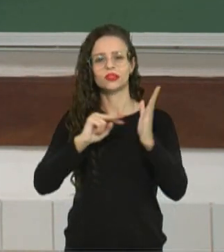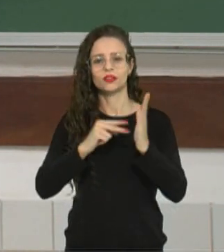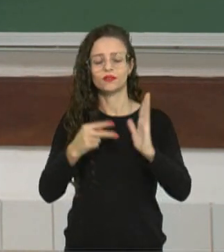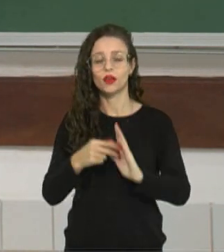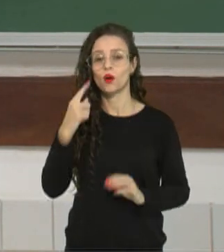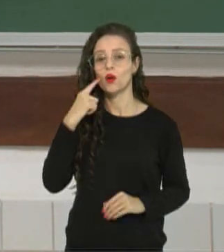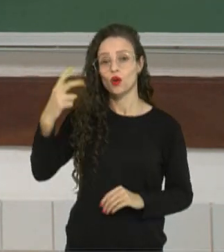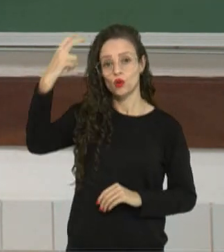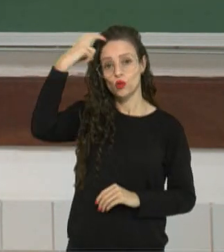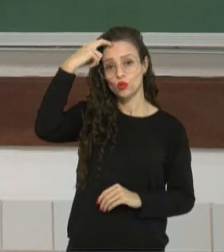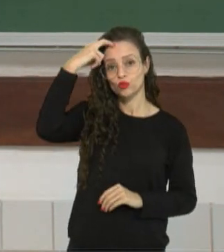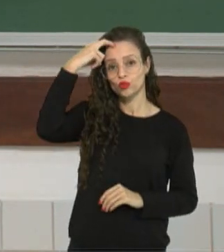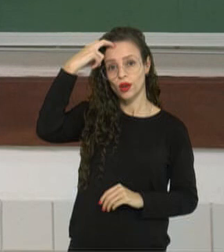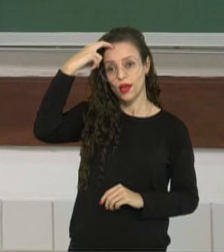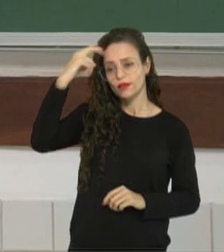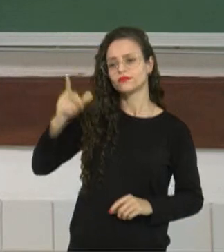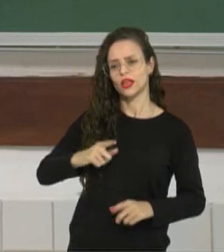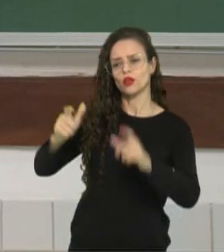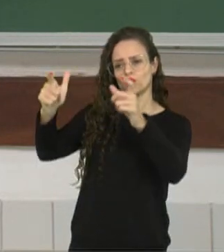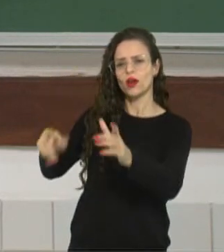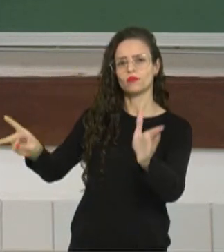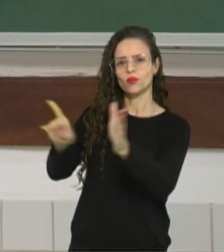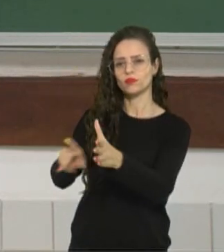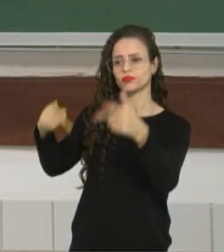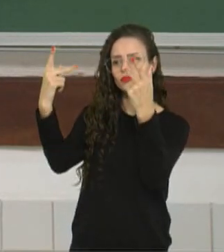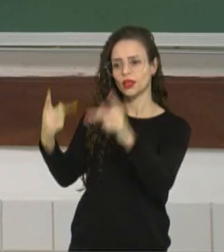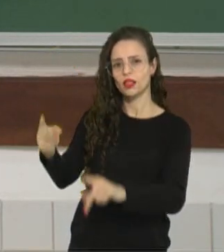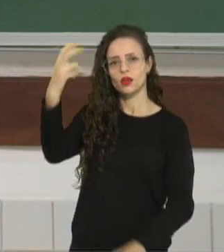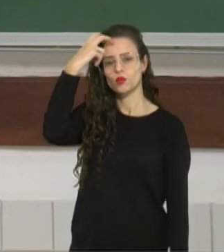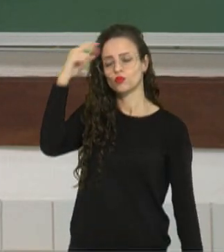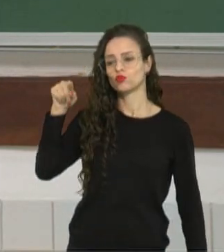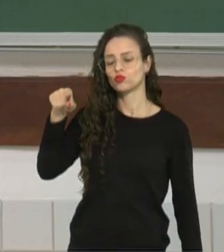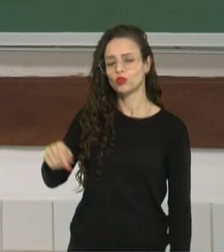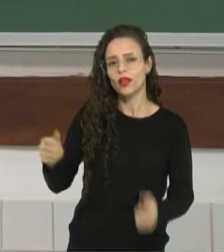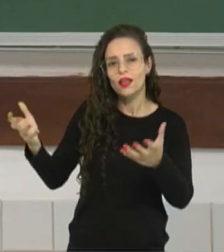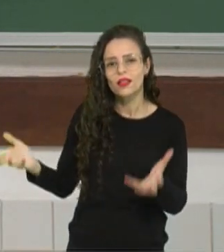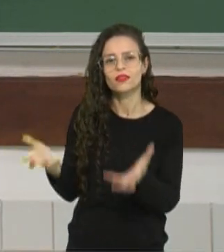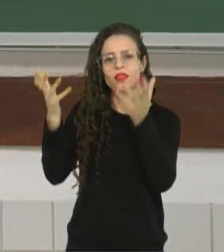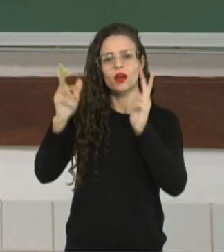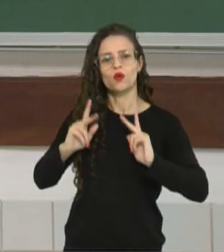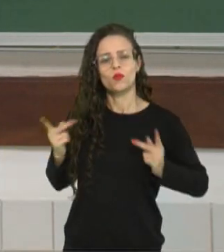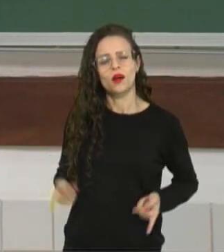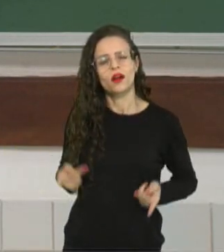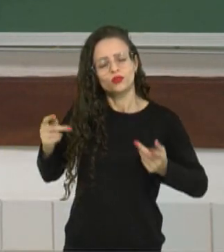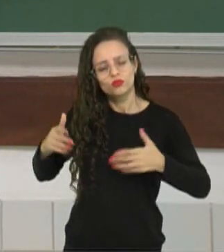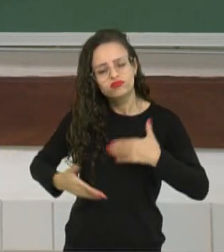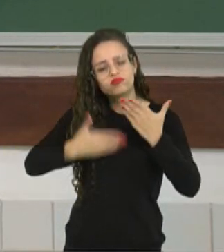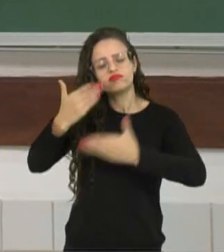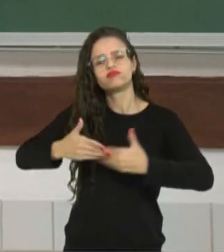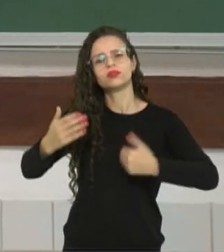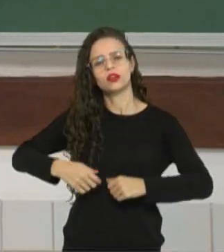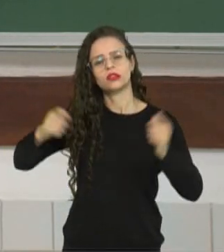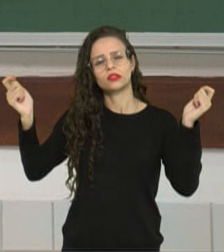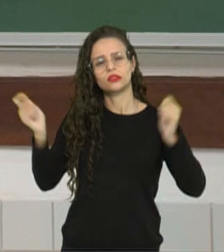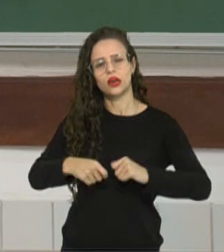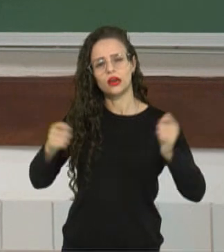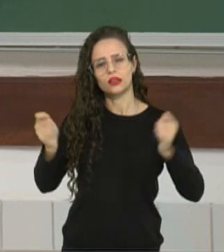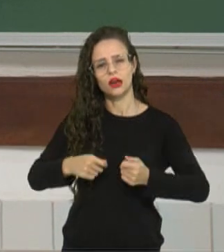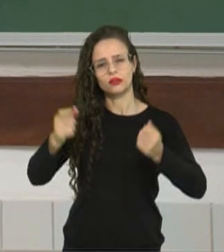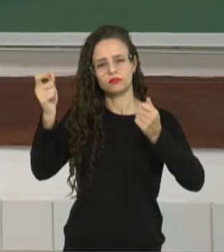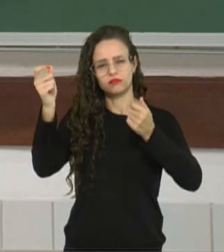olha, a cultura ela tinha um lugar. Era aquela cultura que fazia com que o ser humano pudesse desenvolver tudo o que ele tem de